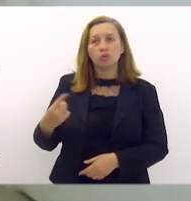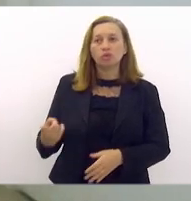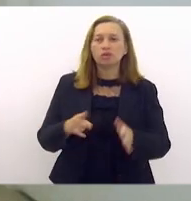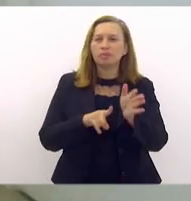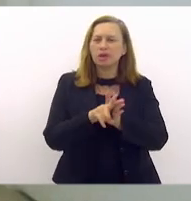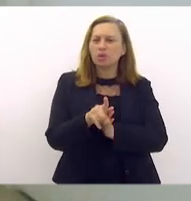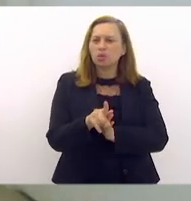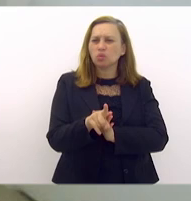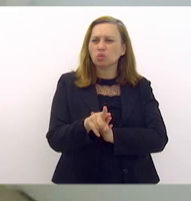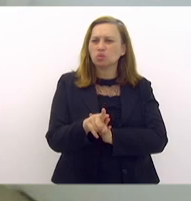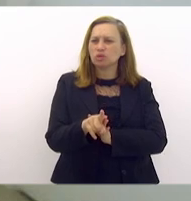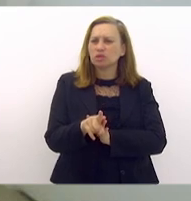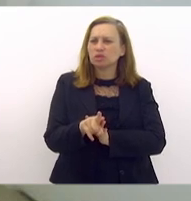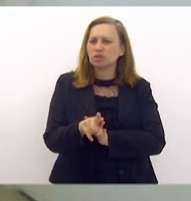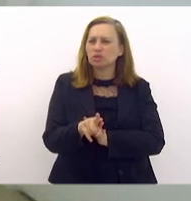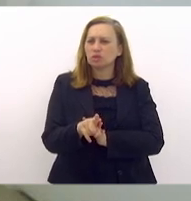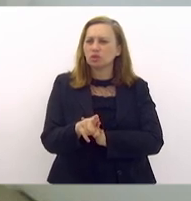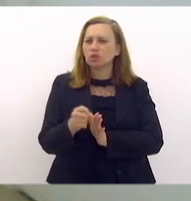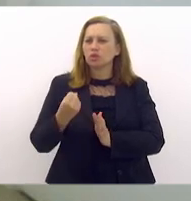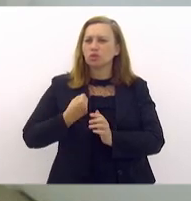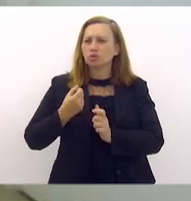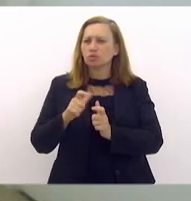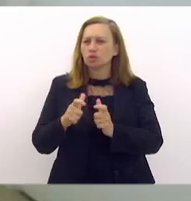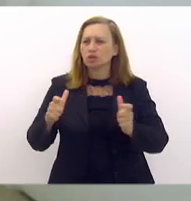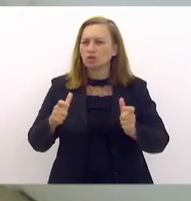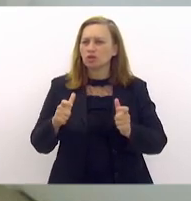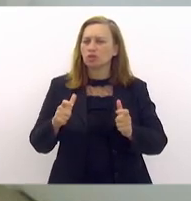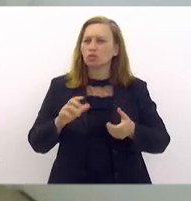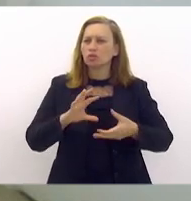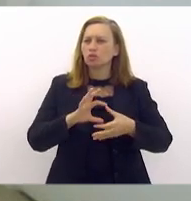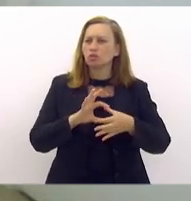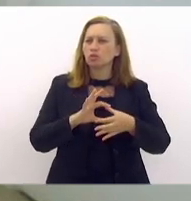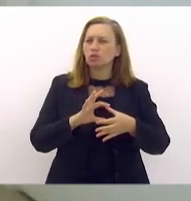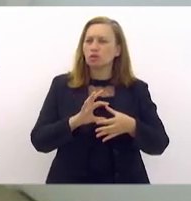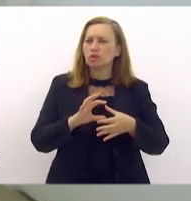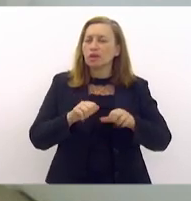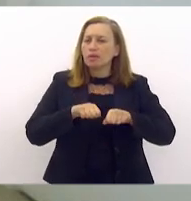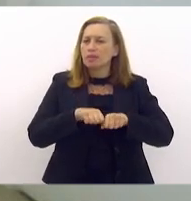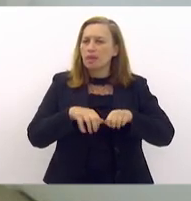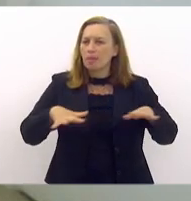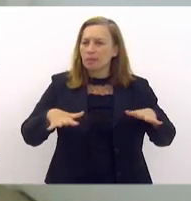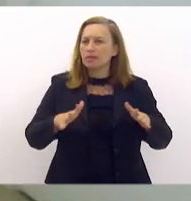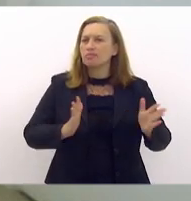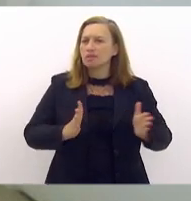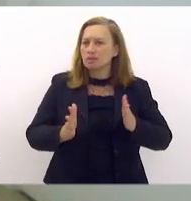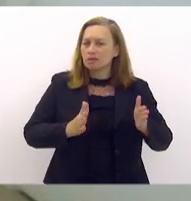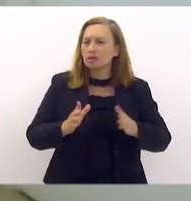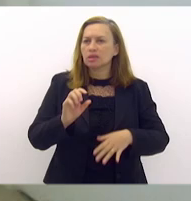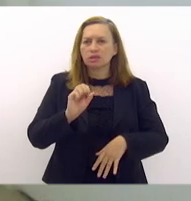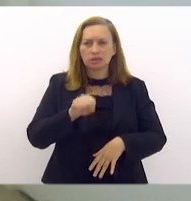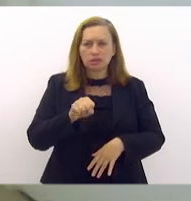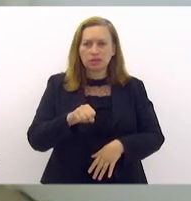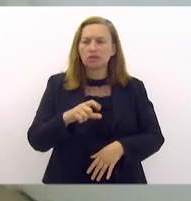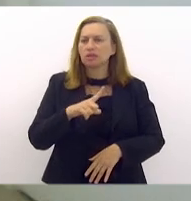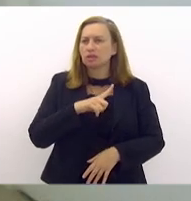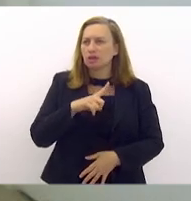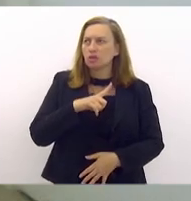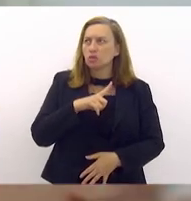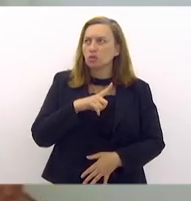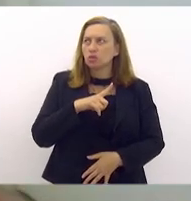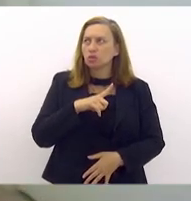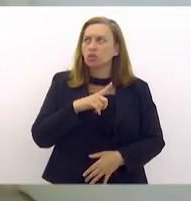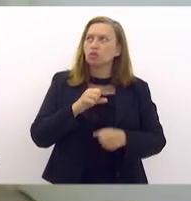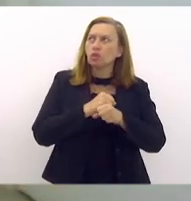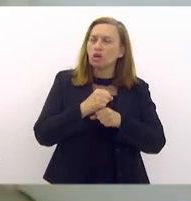pergunta sobre o crescimento no contexto da pandemia, sim, a gente tem tido